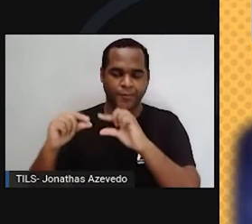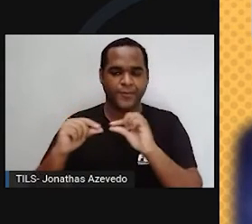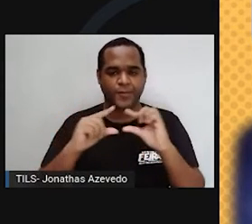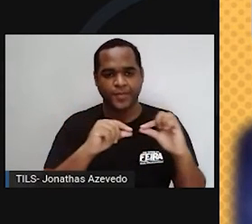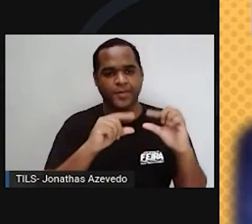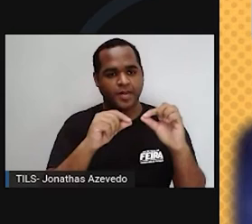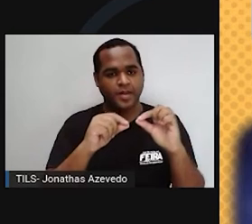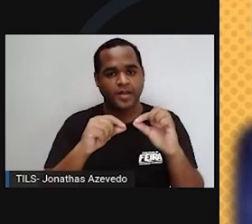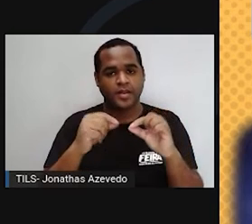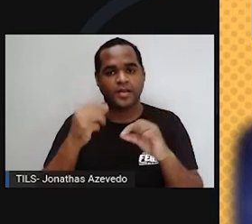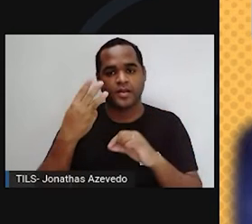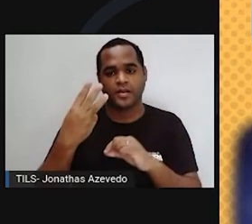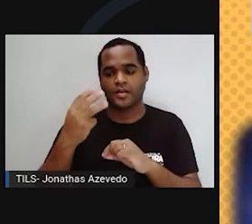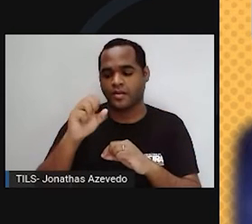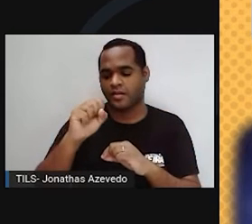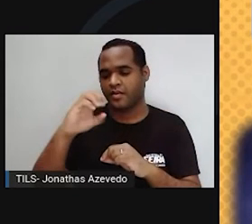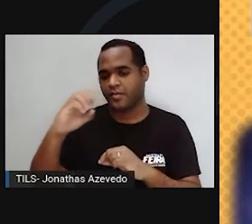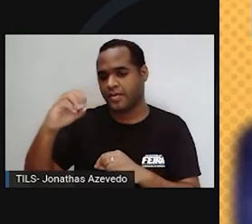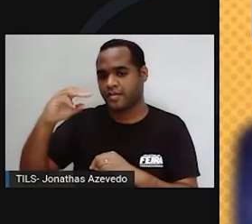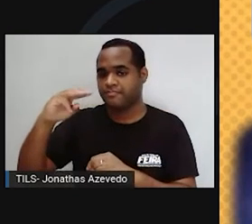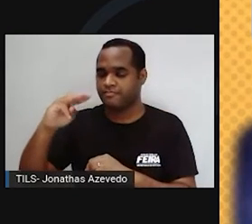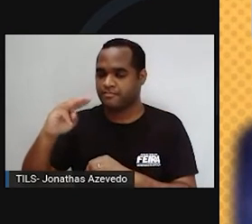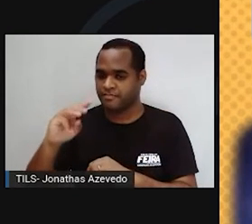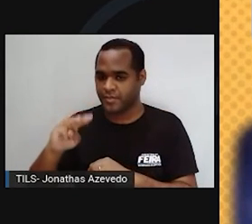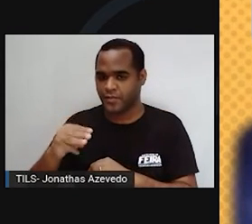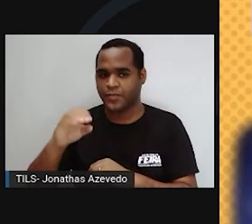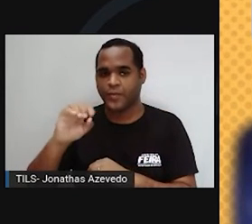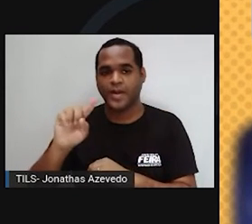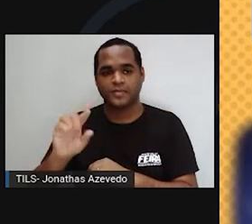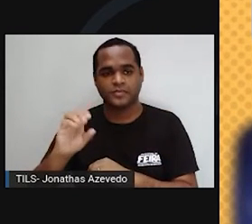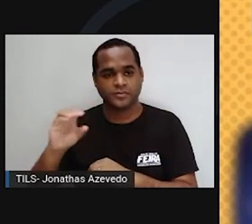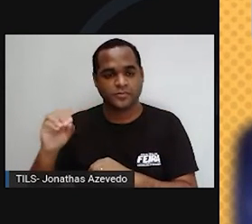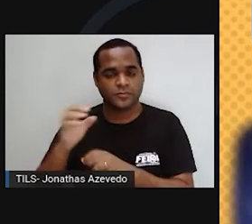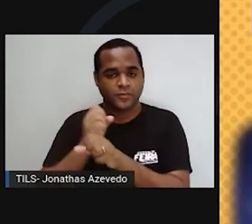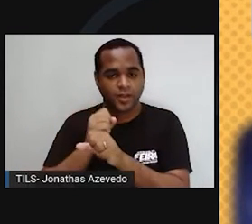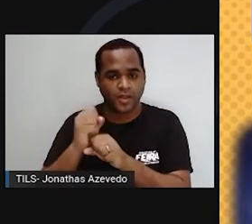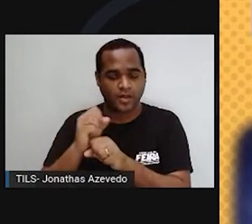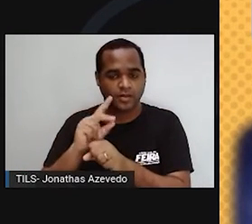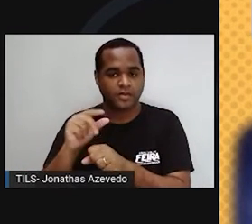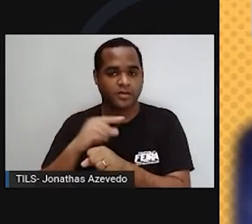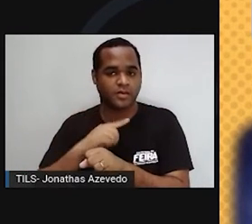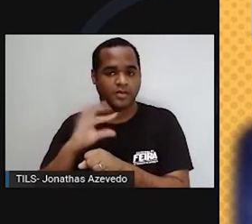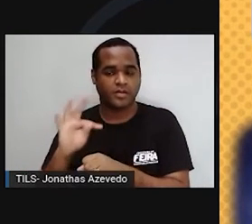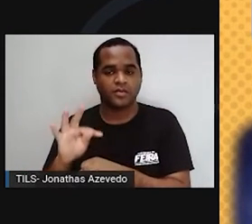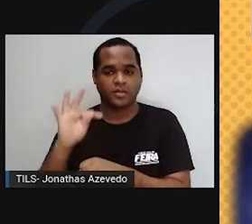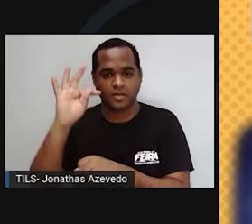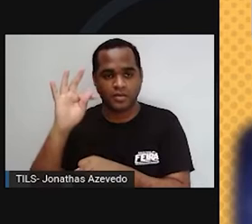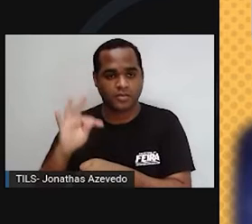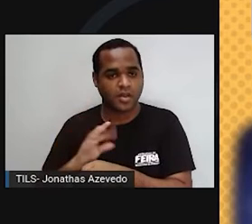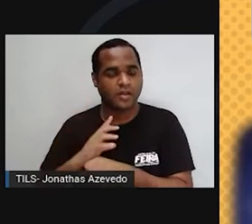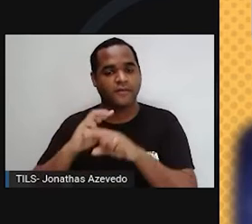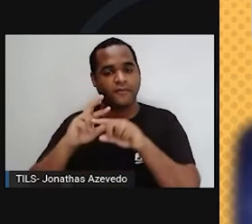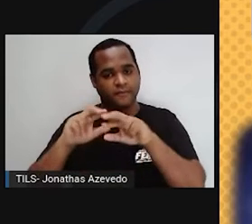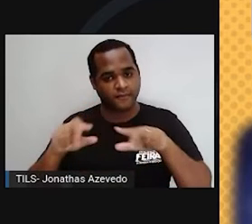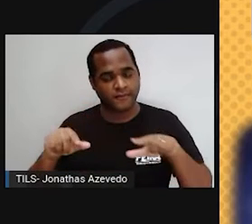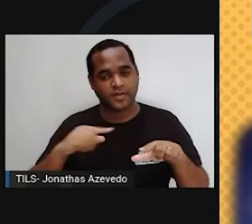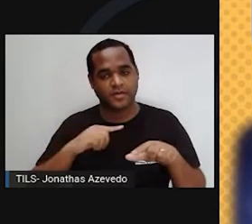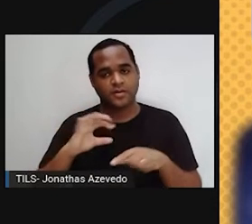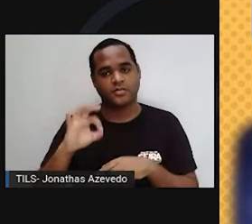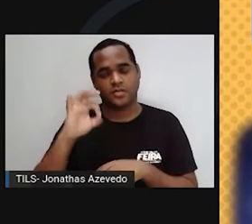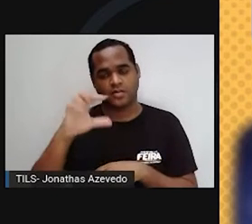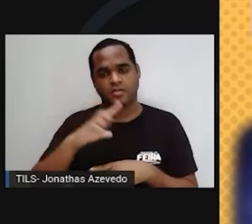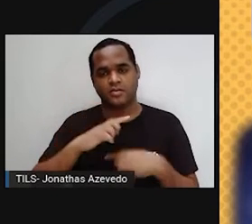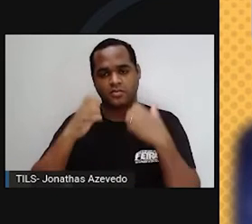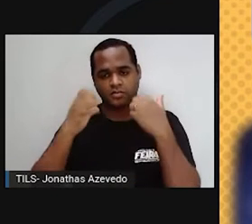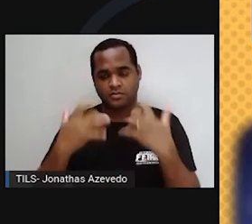com 380 mil anos de vida, a temperatura ainda era de milhares de graus. Um mapa das